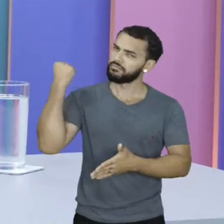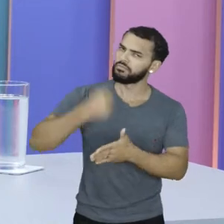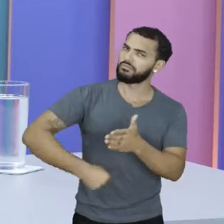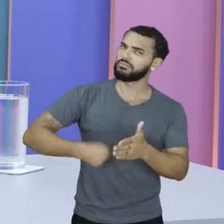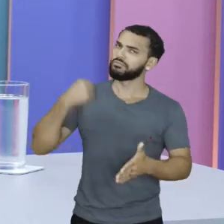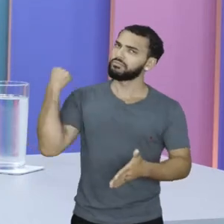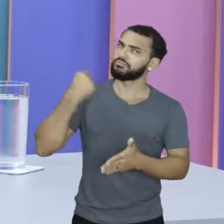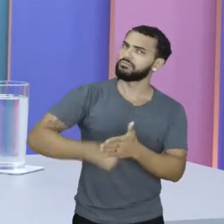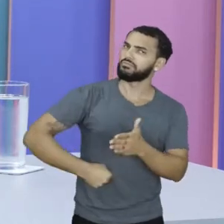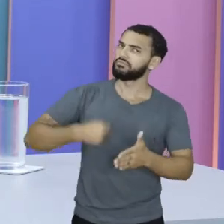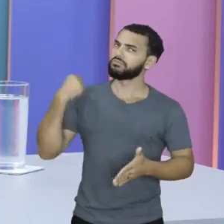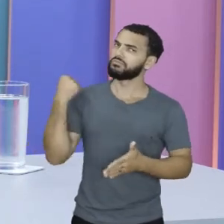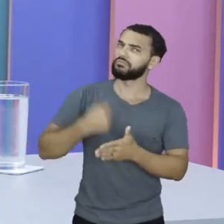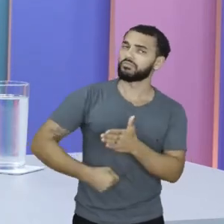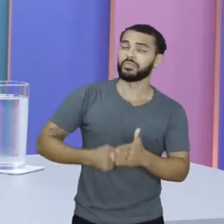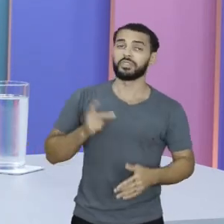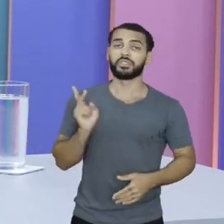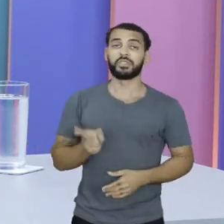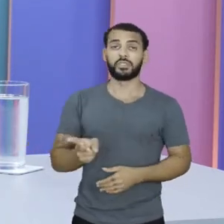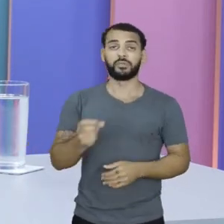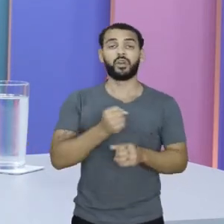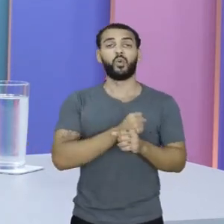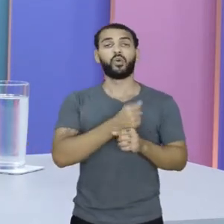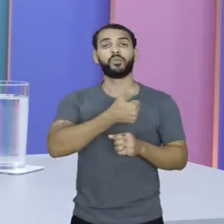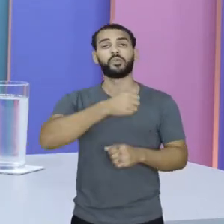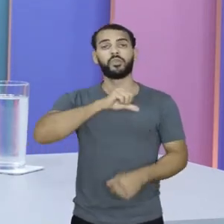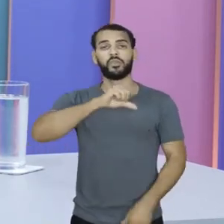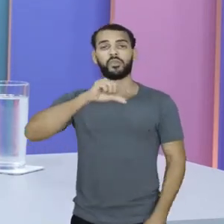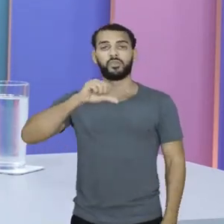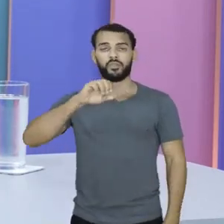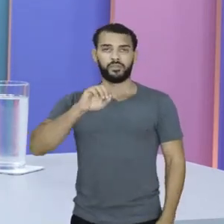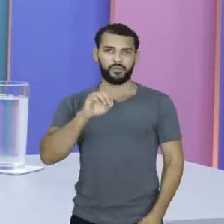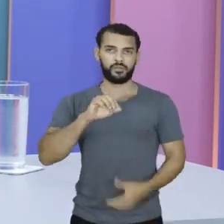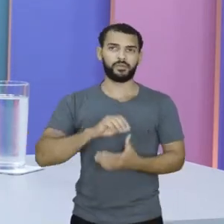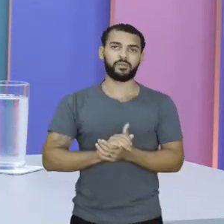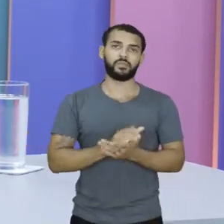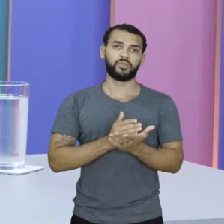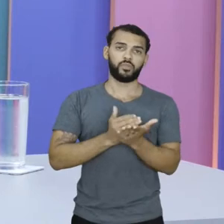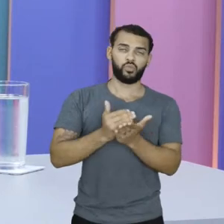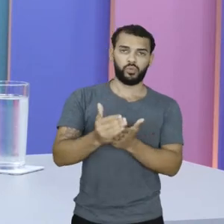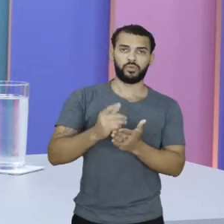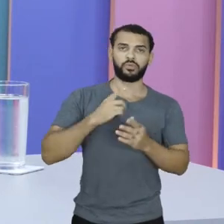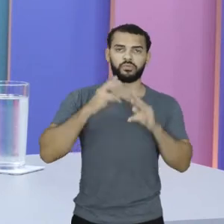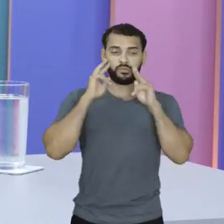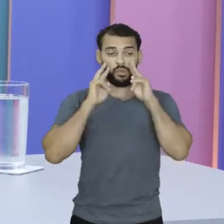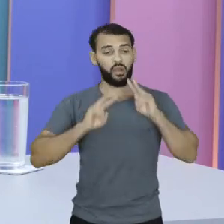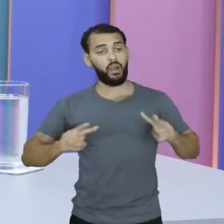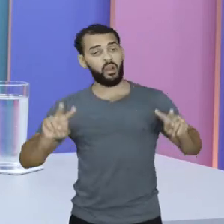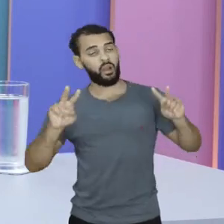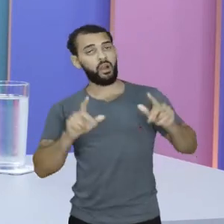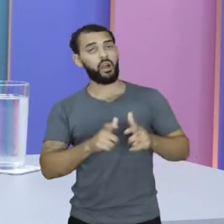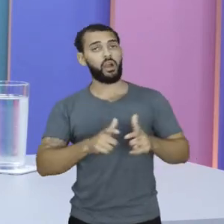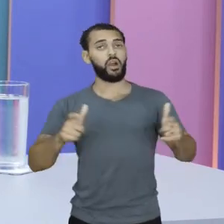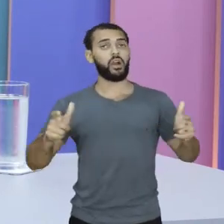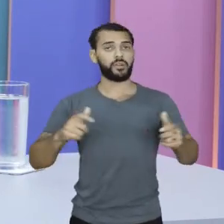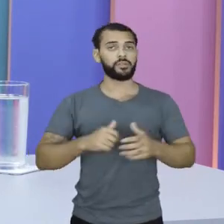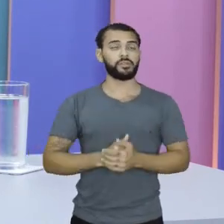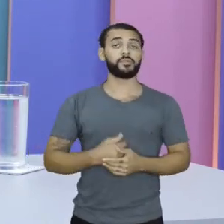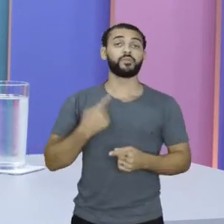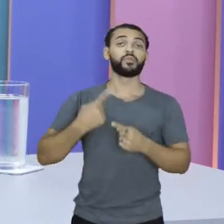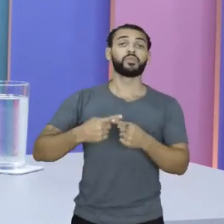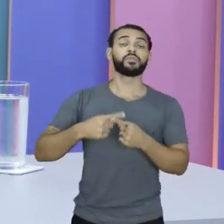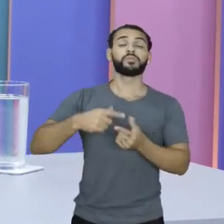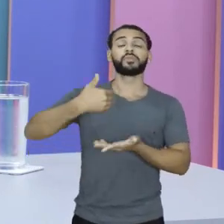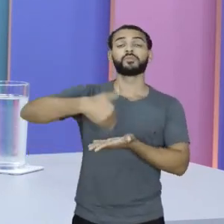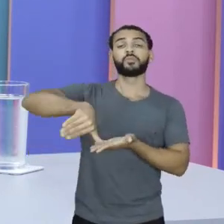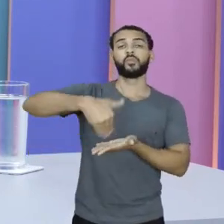né? Acho que a partir dos anos 90, ele adquire uma visibilidade maior quando se cria a Secretaria